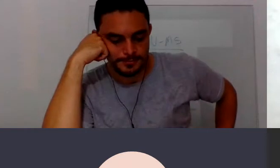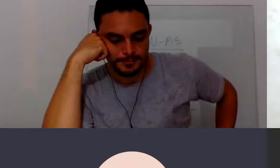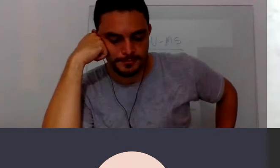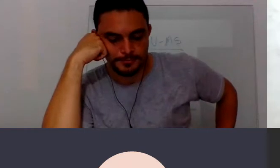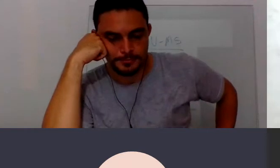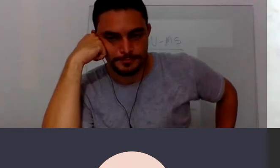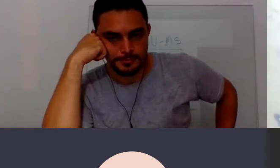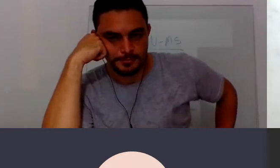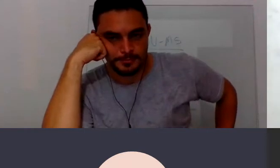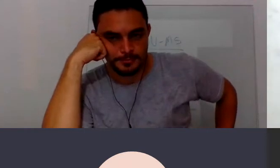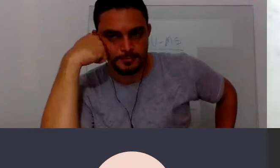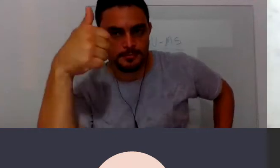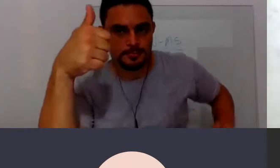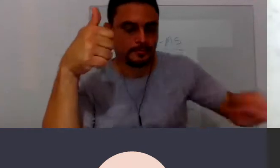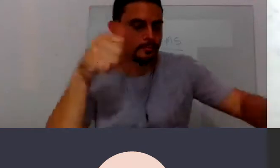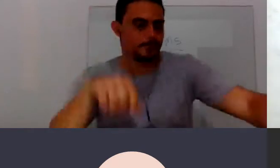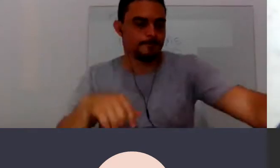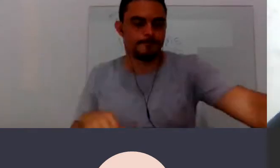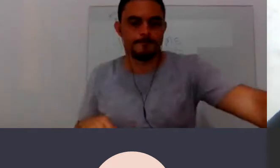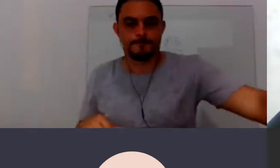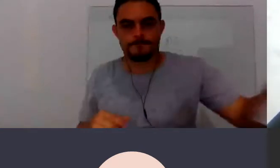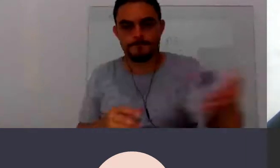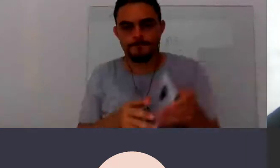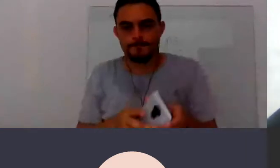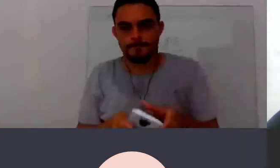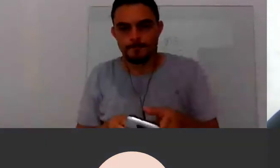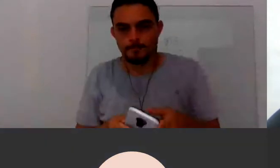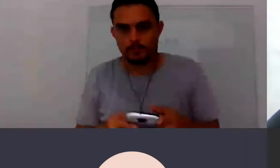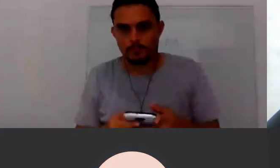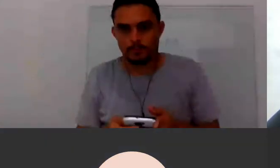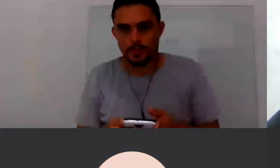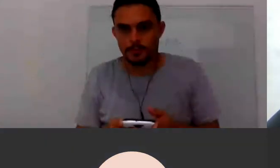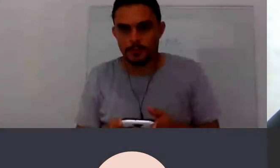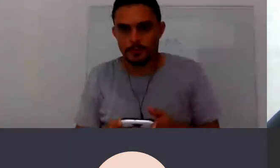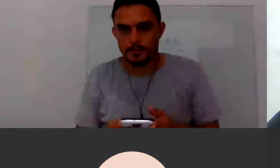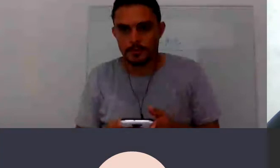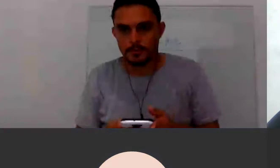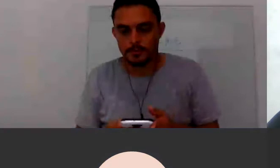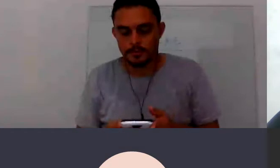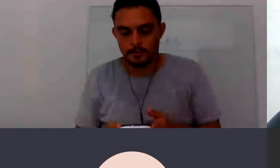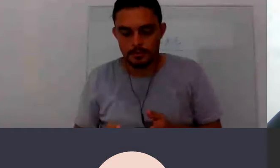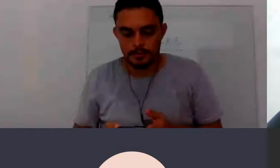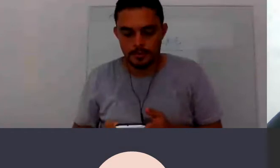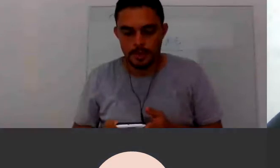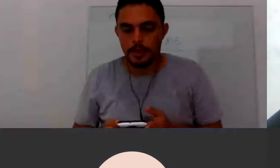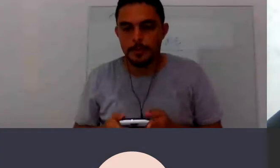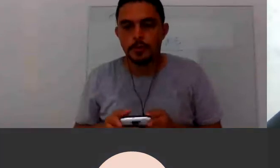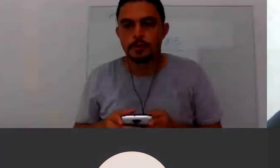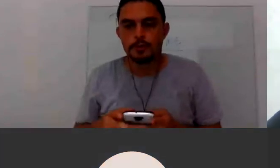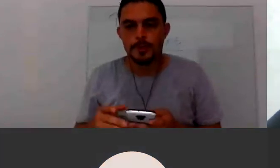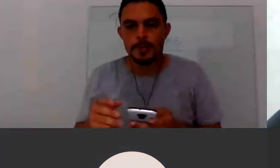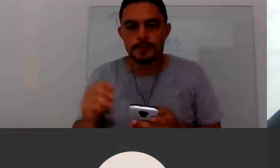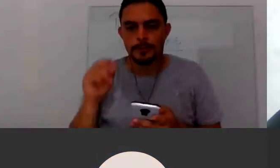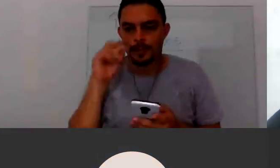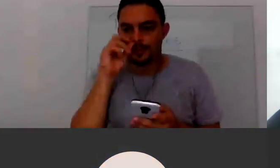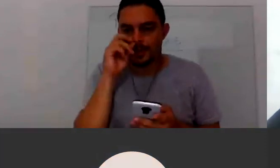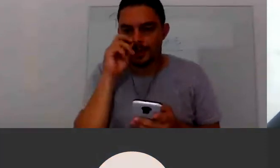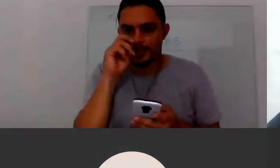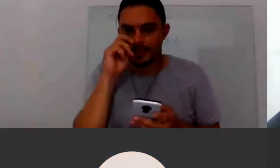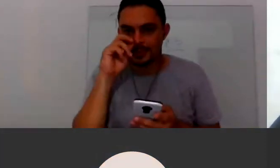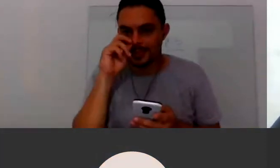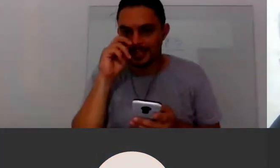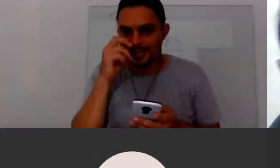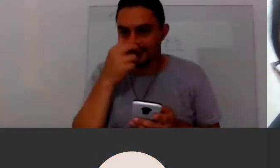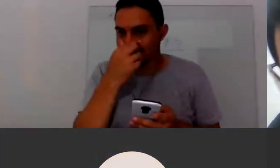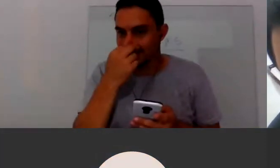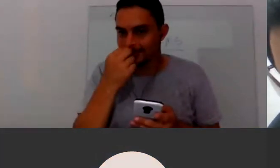Positivo. Professor, esse RJ é maiúsculo? Não, é minúsculo mesmo. É porque se eu